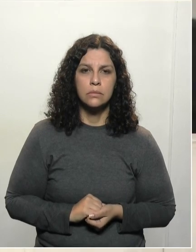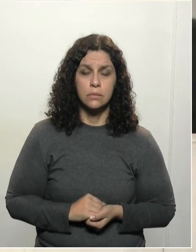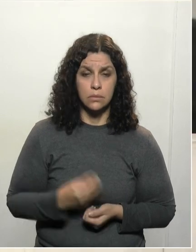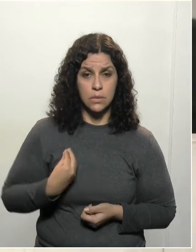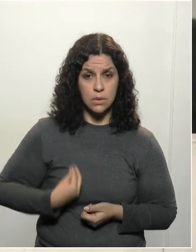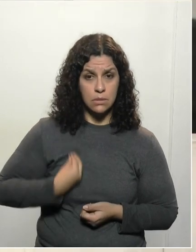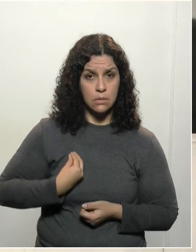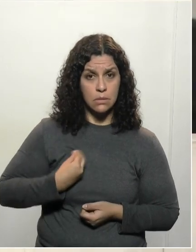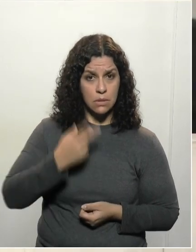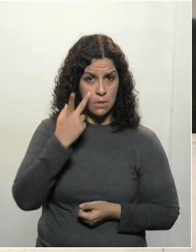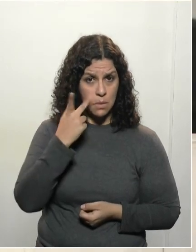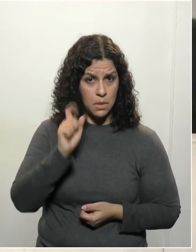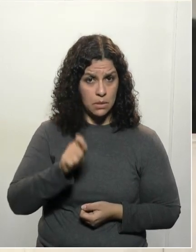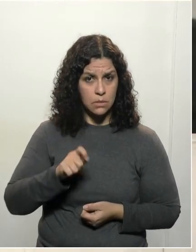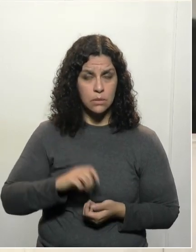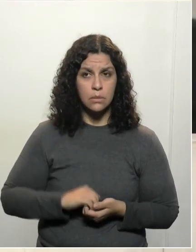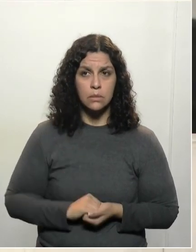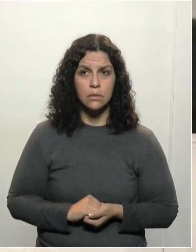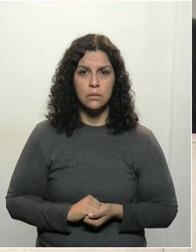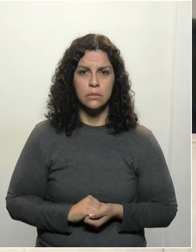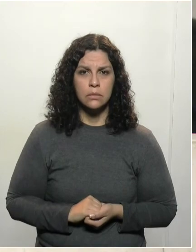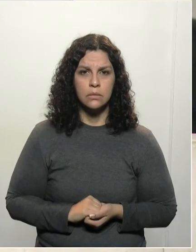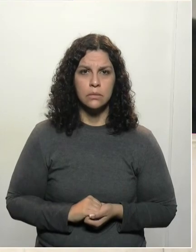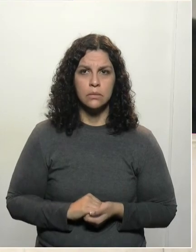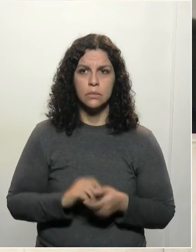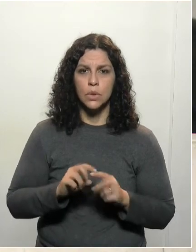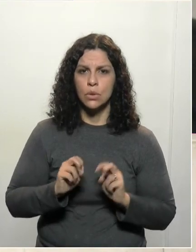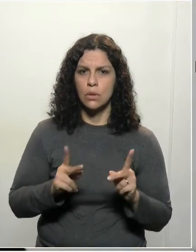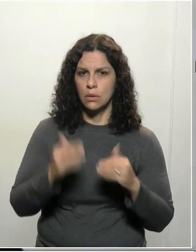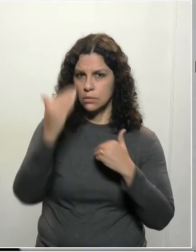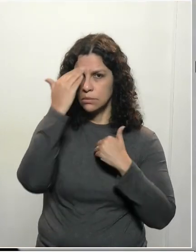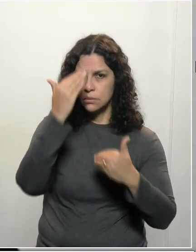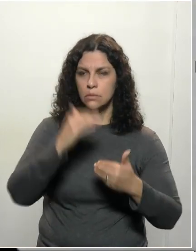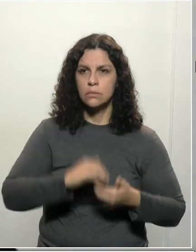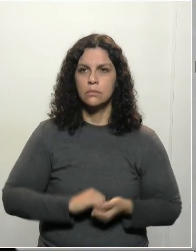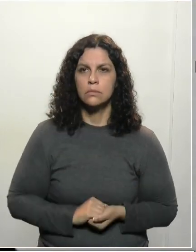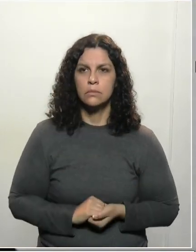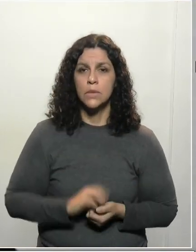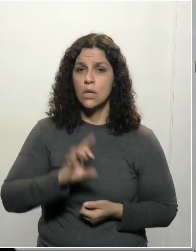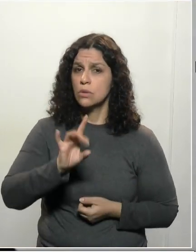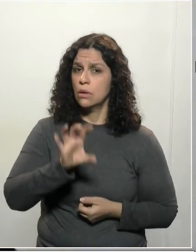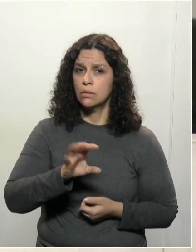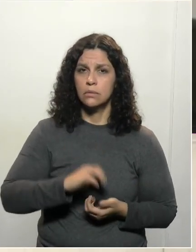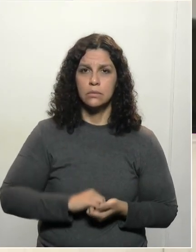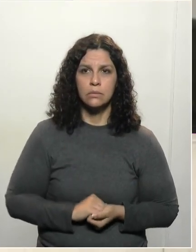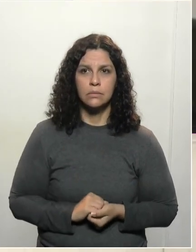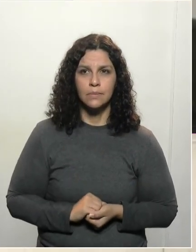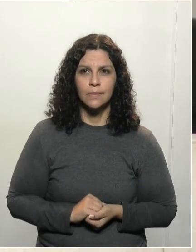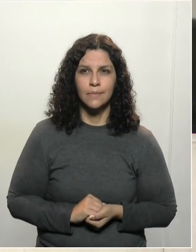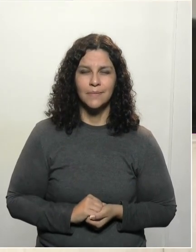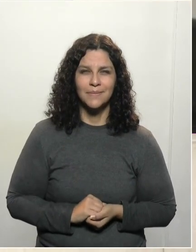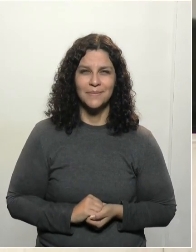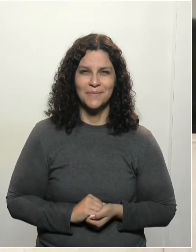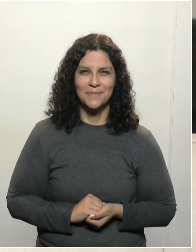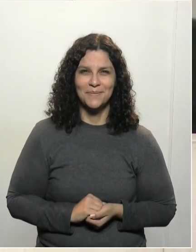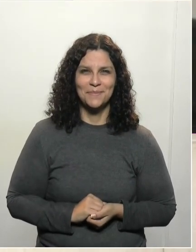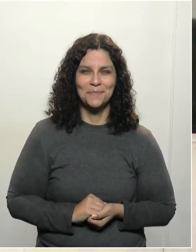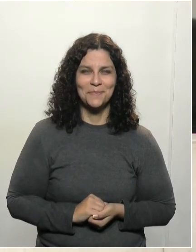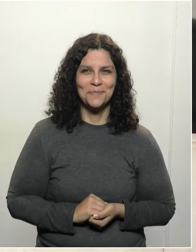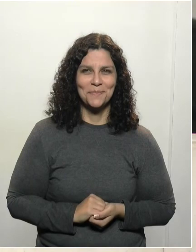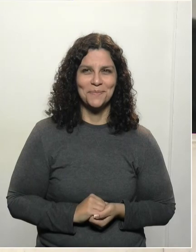Estarei presidindo sim, deputado Fruit. Ah, então ok. Muito obrigado. Só isso, senhor presidente.